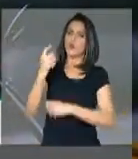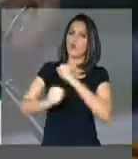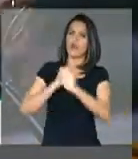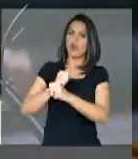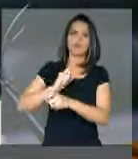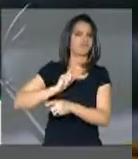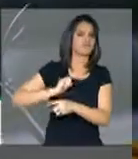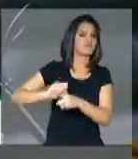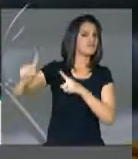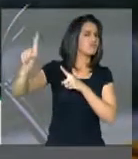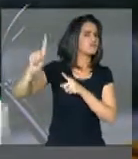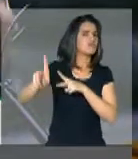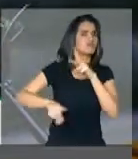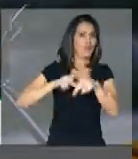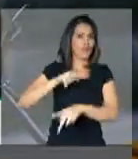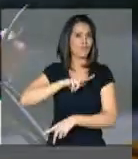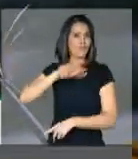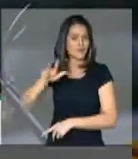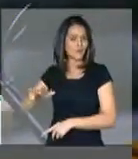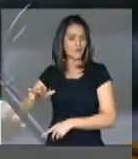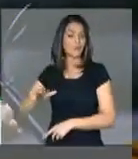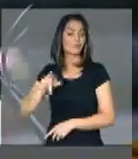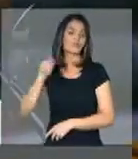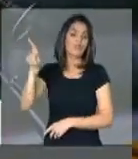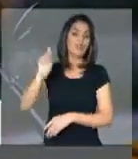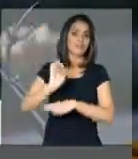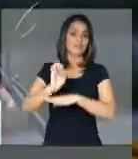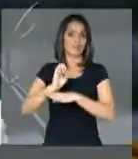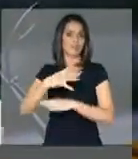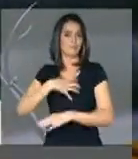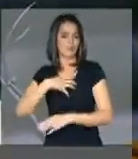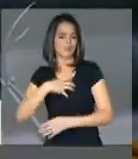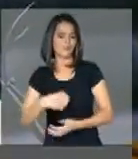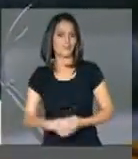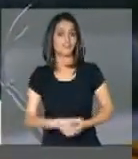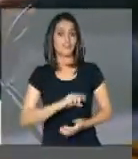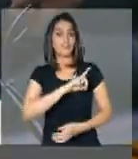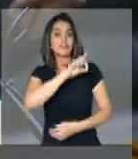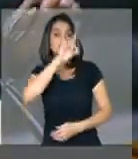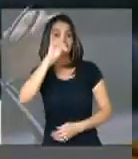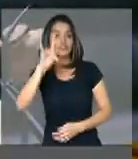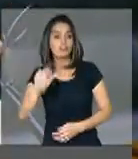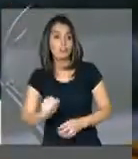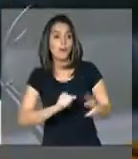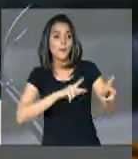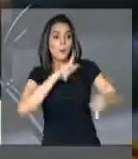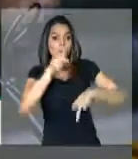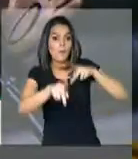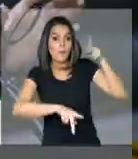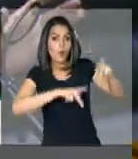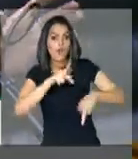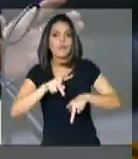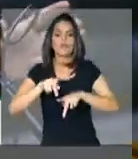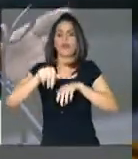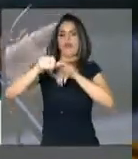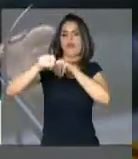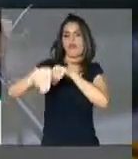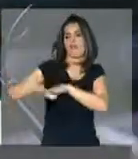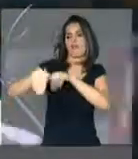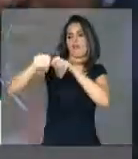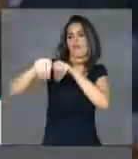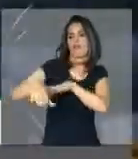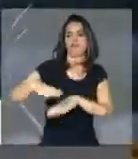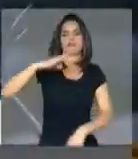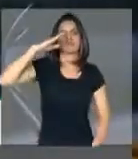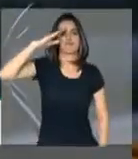expulsão dos portugueses. E nessa data, o povo baiano se organiza, não é um desfile militar, é